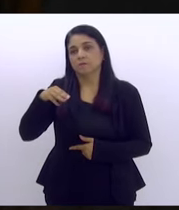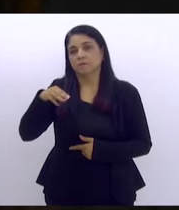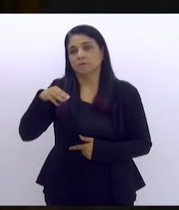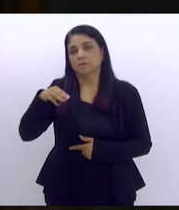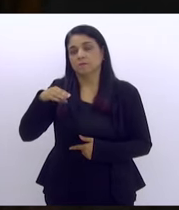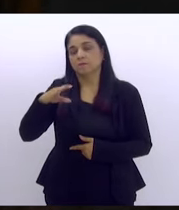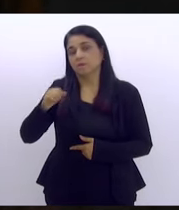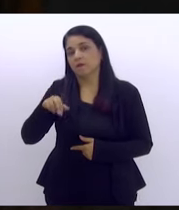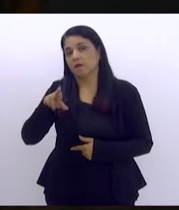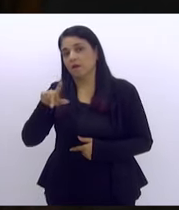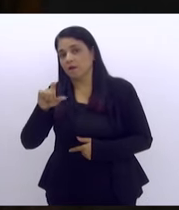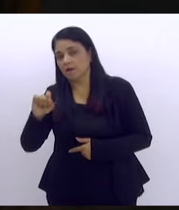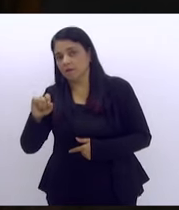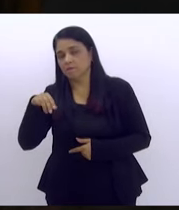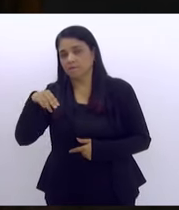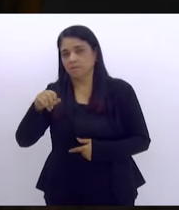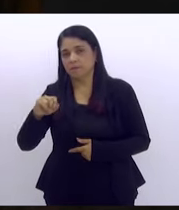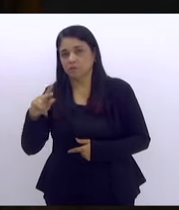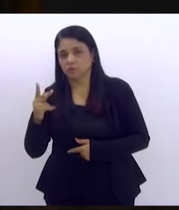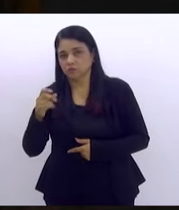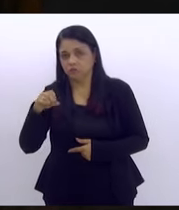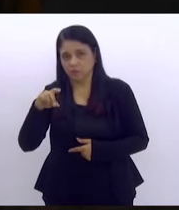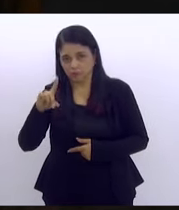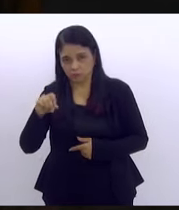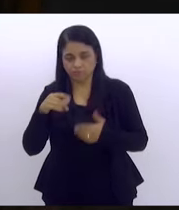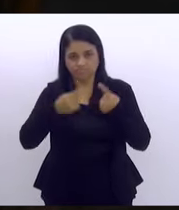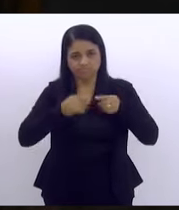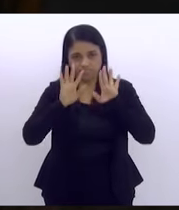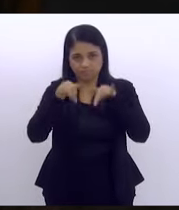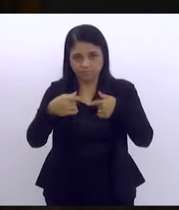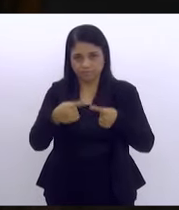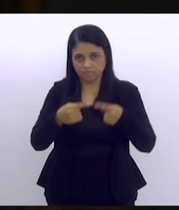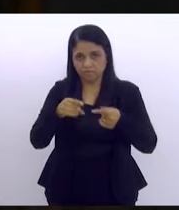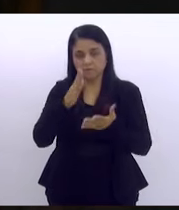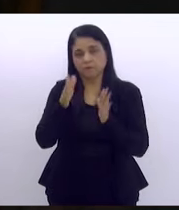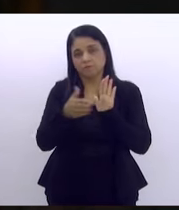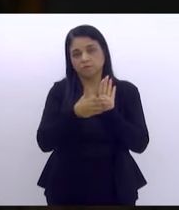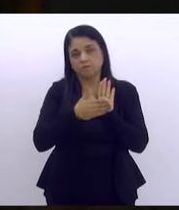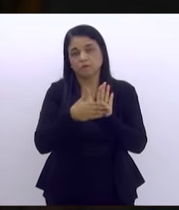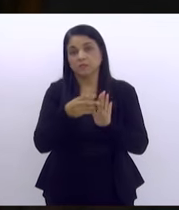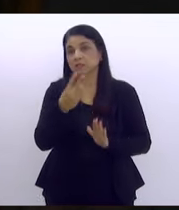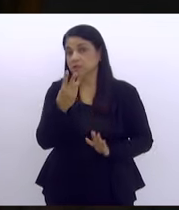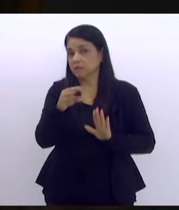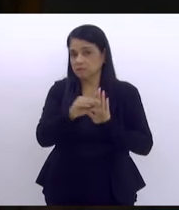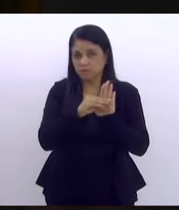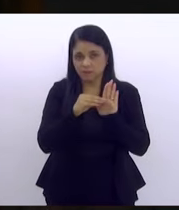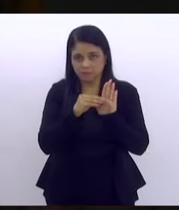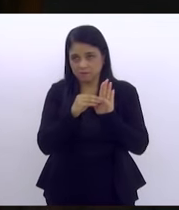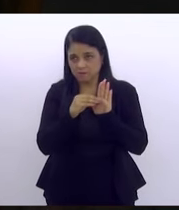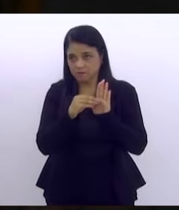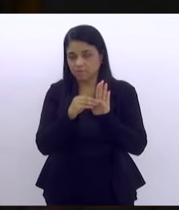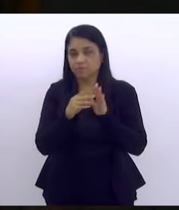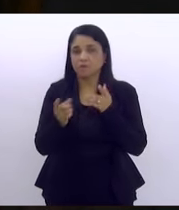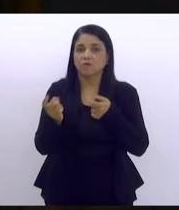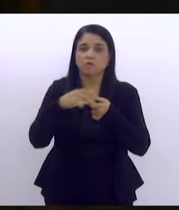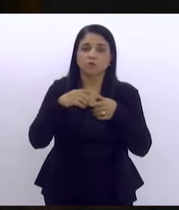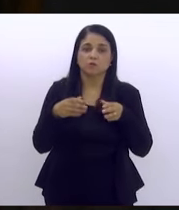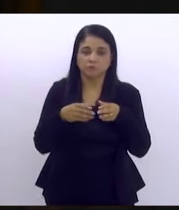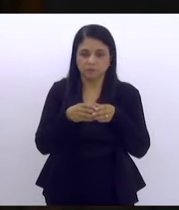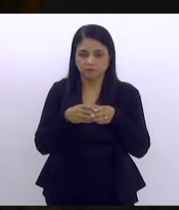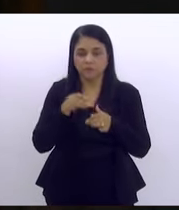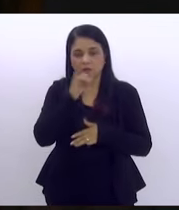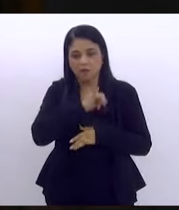e Carla Machado. Em discussão, não havendo quem queira discutir, encerrada a discussão, a presente proposta recebeu 3 emendas e retorna às